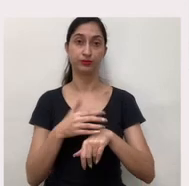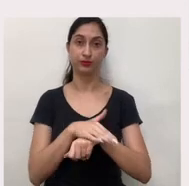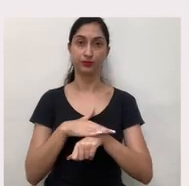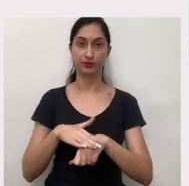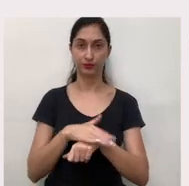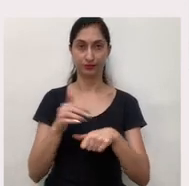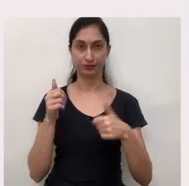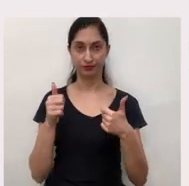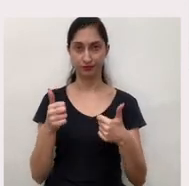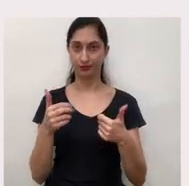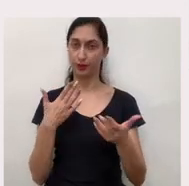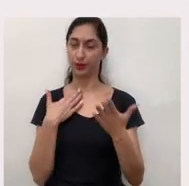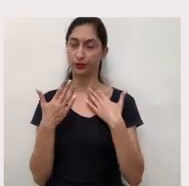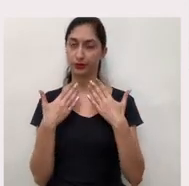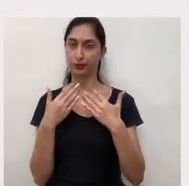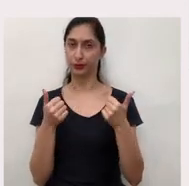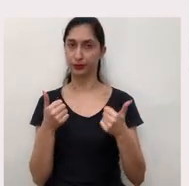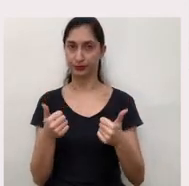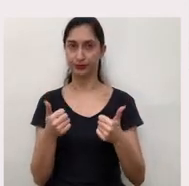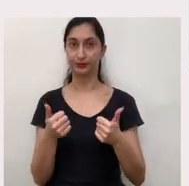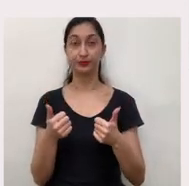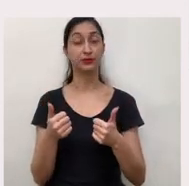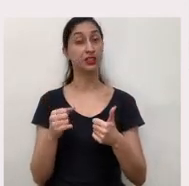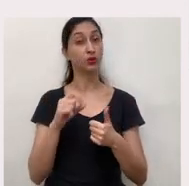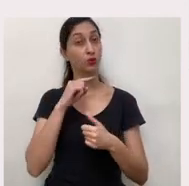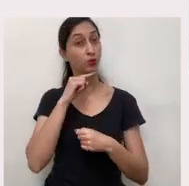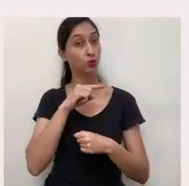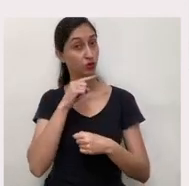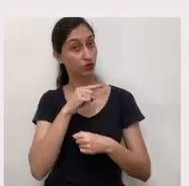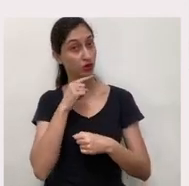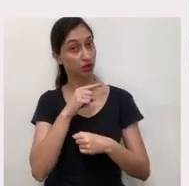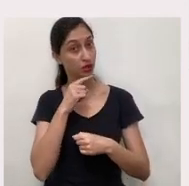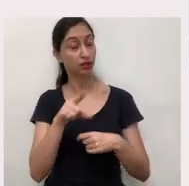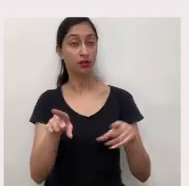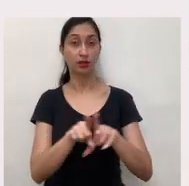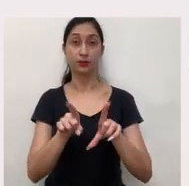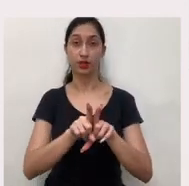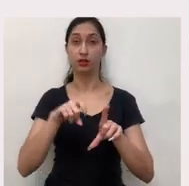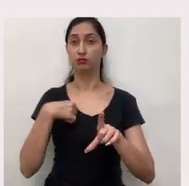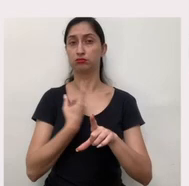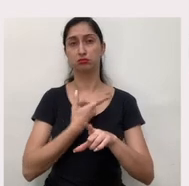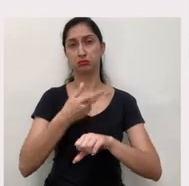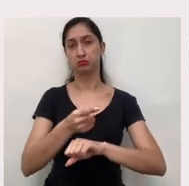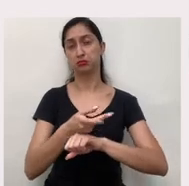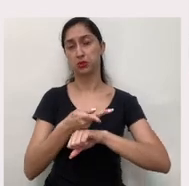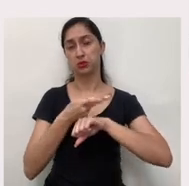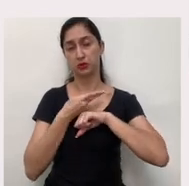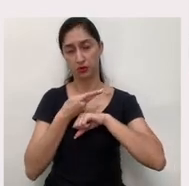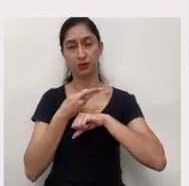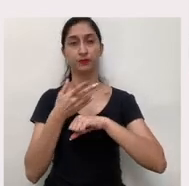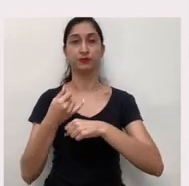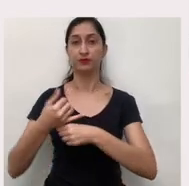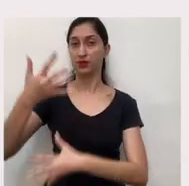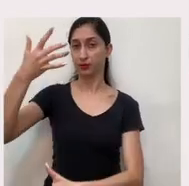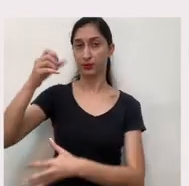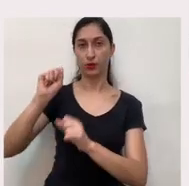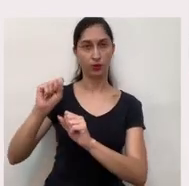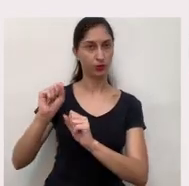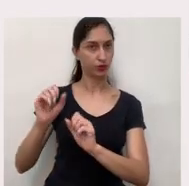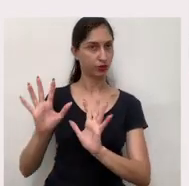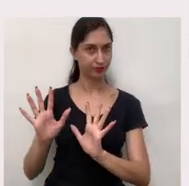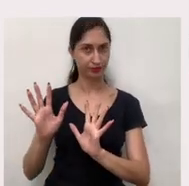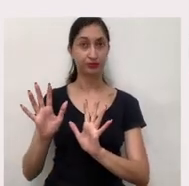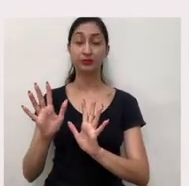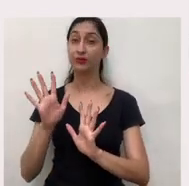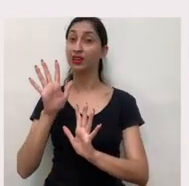esse momento aberto para um espaço de conversa. Qualquer dúvida que vocês tiverem também, nós estamos à disposição pelo chat, vocês podem enviando. Lembrando